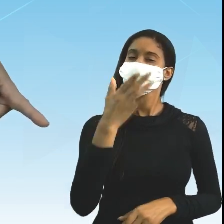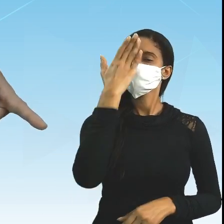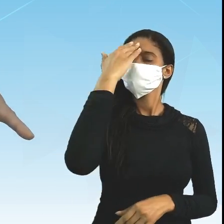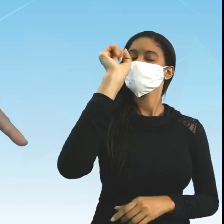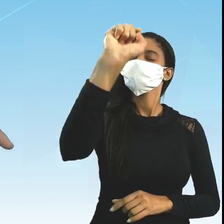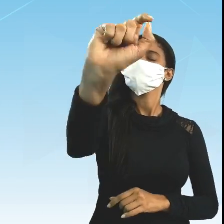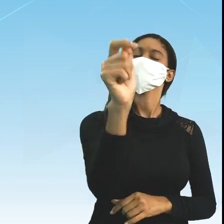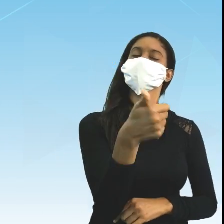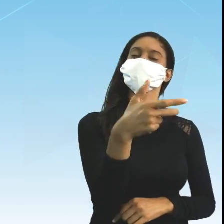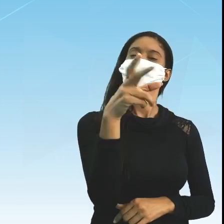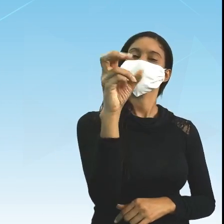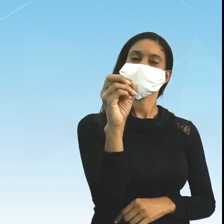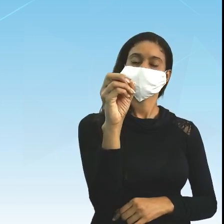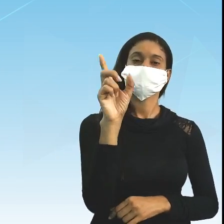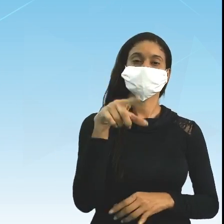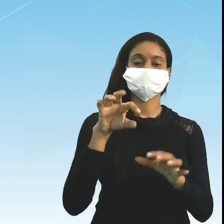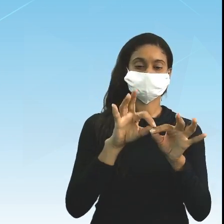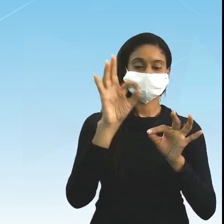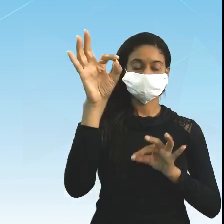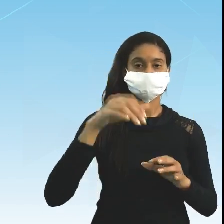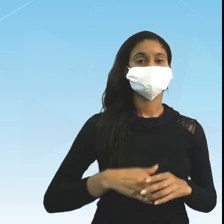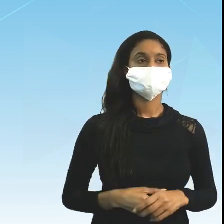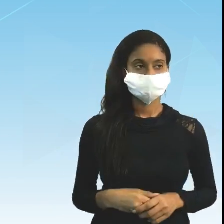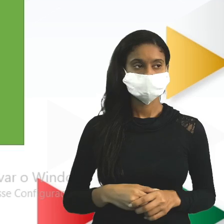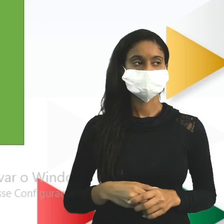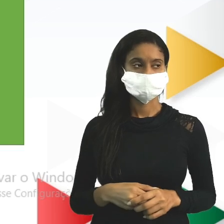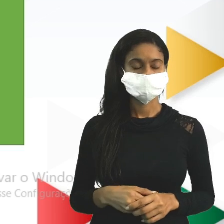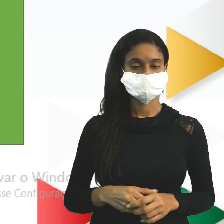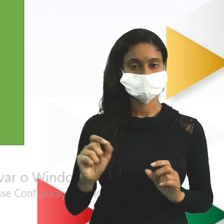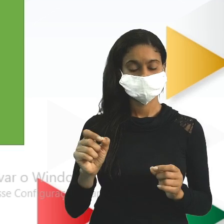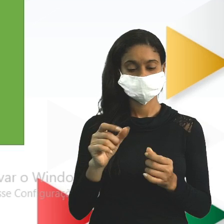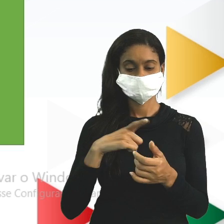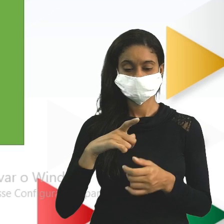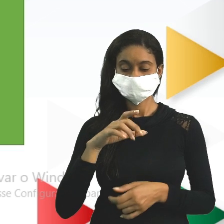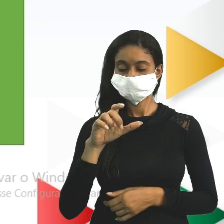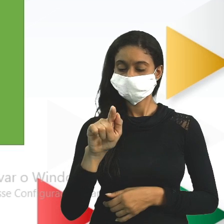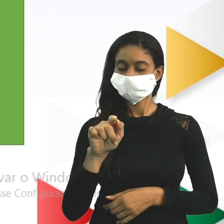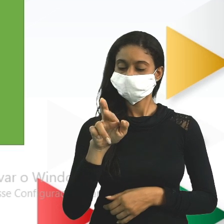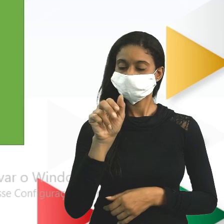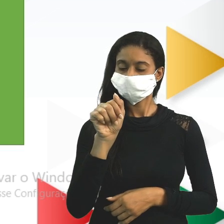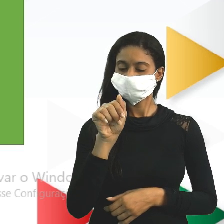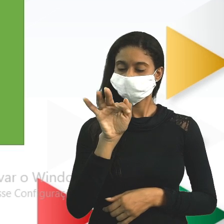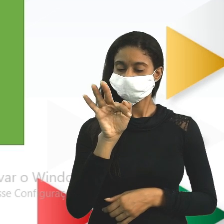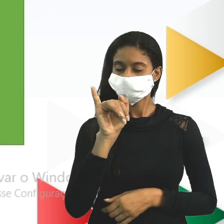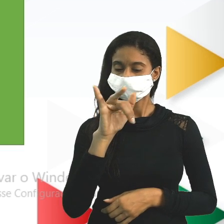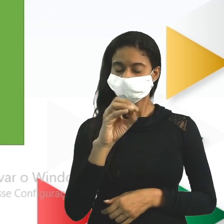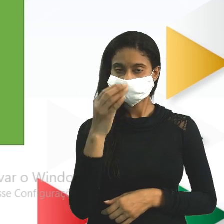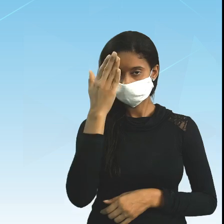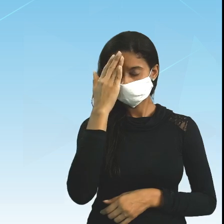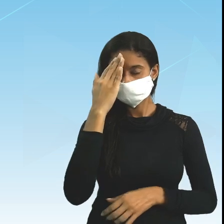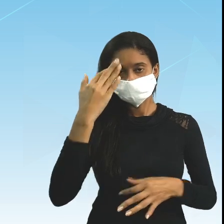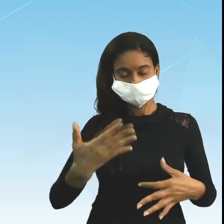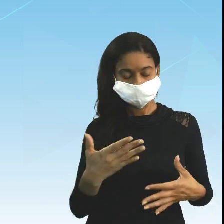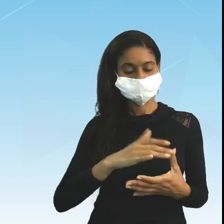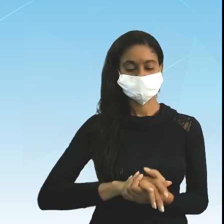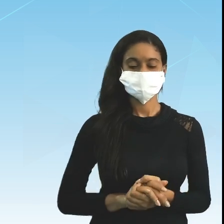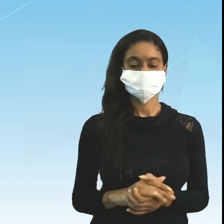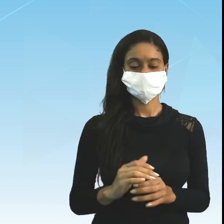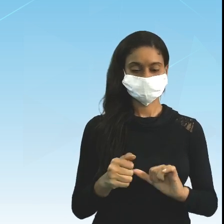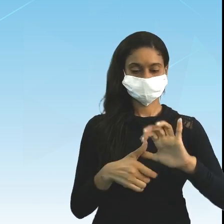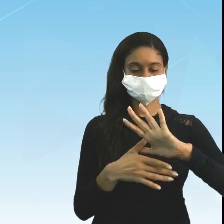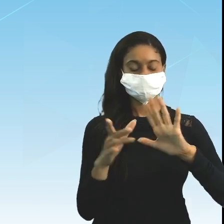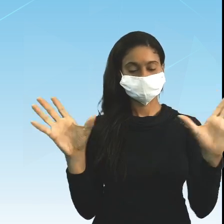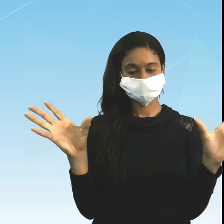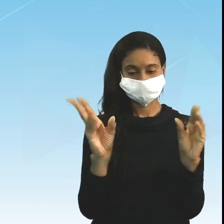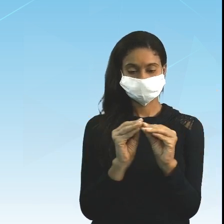metros é pouco grande do que isso que está ali no gráfico. Deu para entender? Então, o mapa é a forma